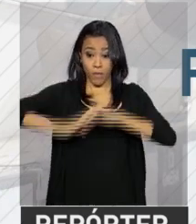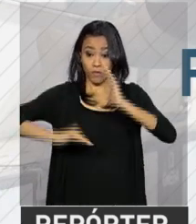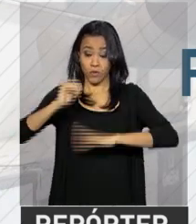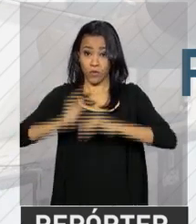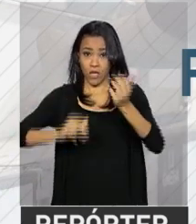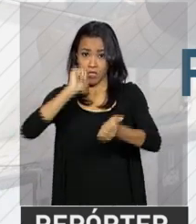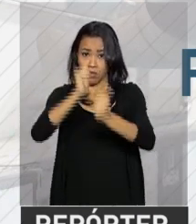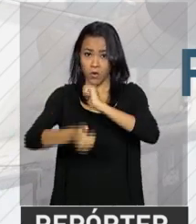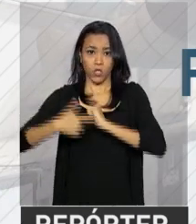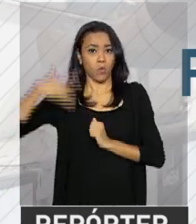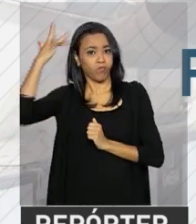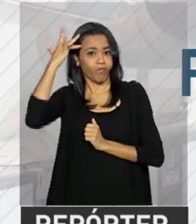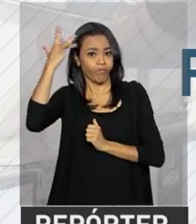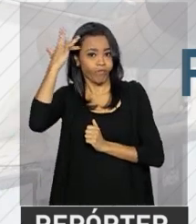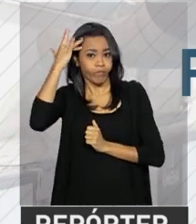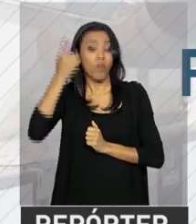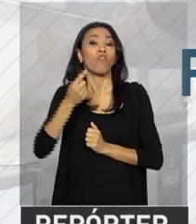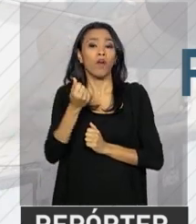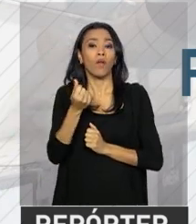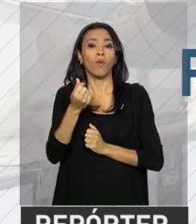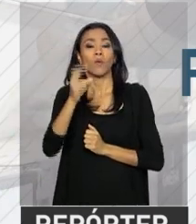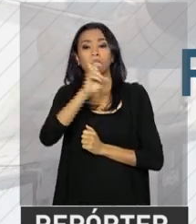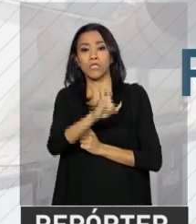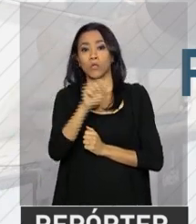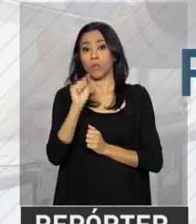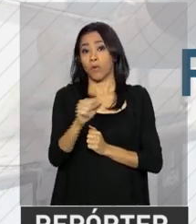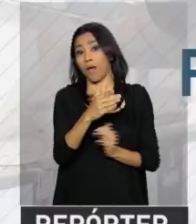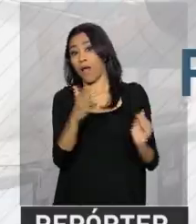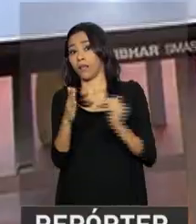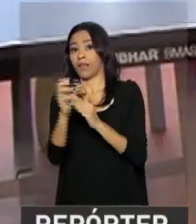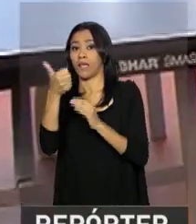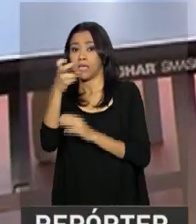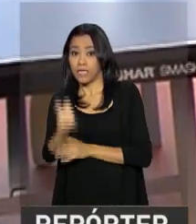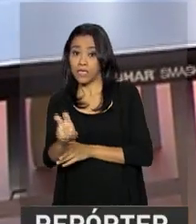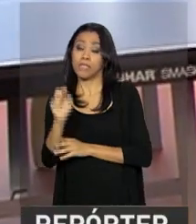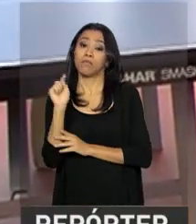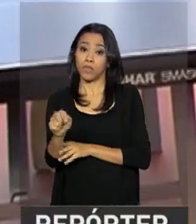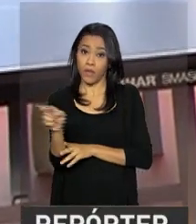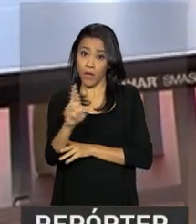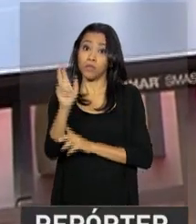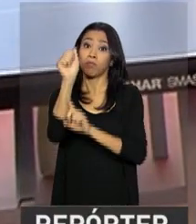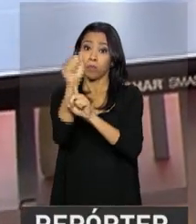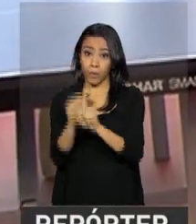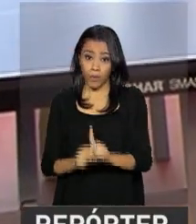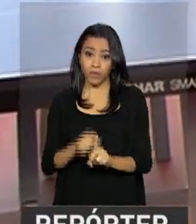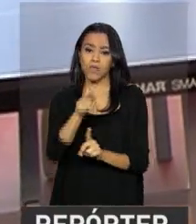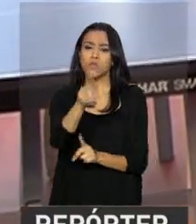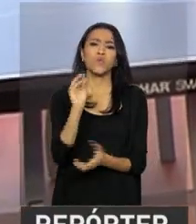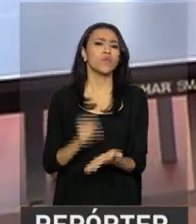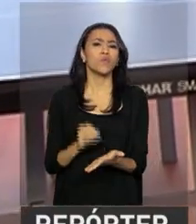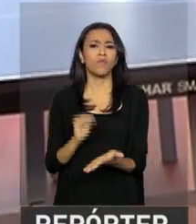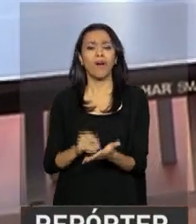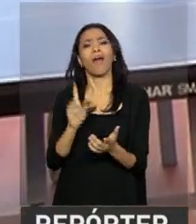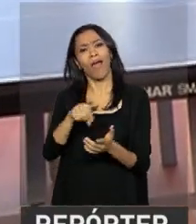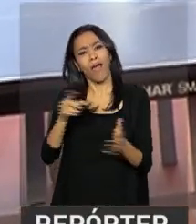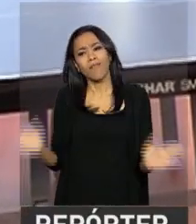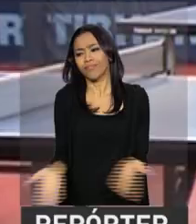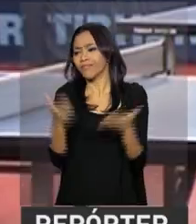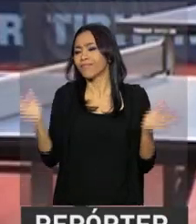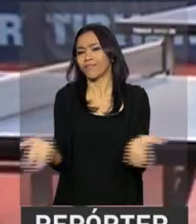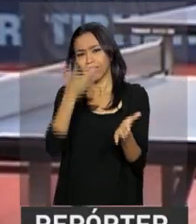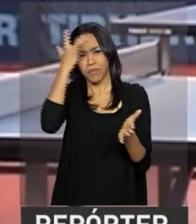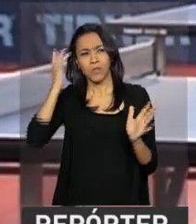rendimento, com valores entre R$ 5.000 e R$ 15.000 por mês. E o que não pode faltar é o apoio da